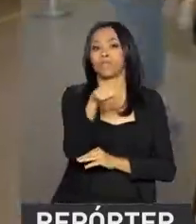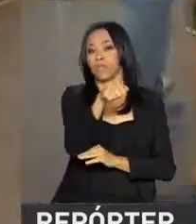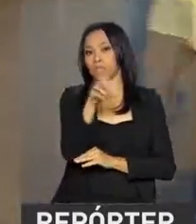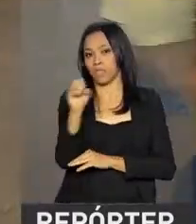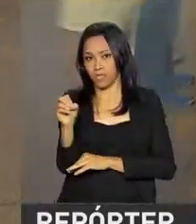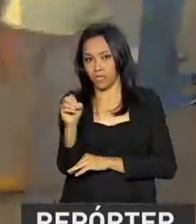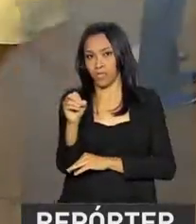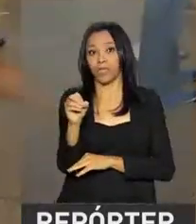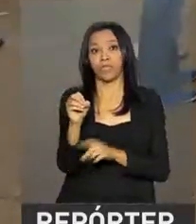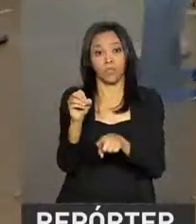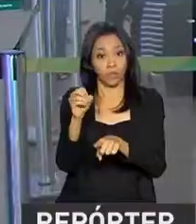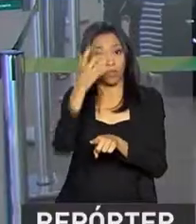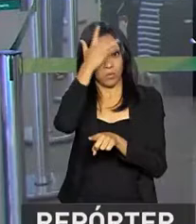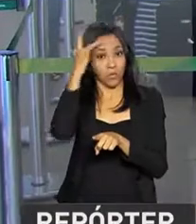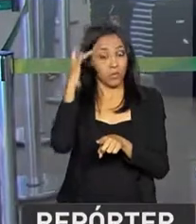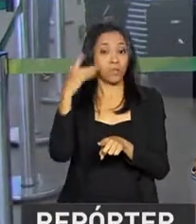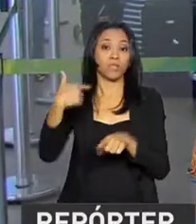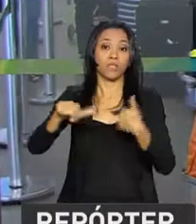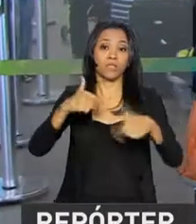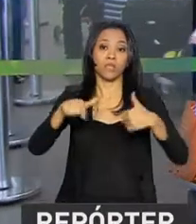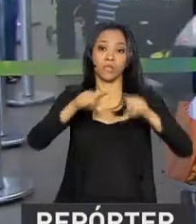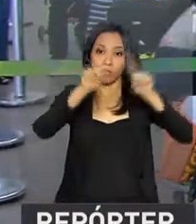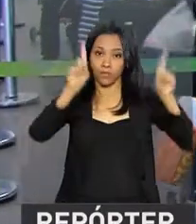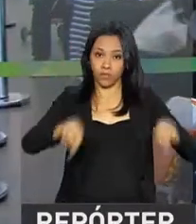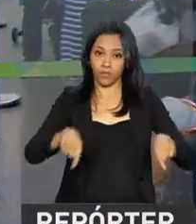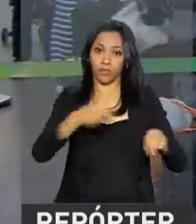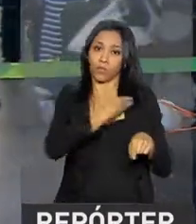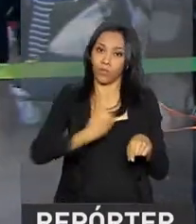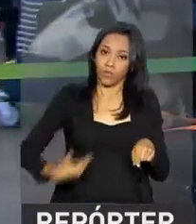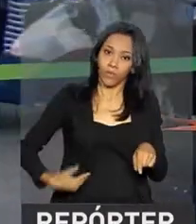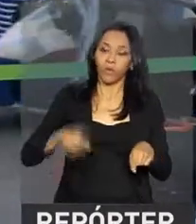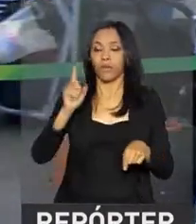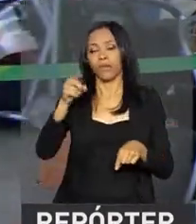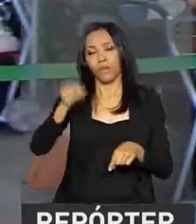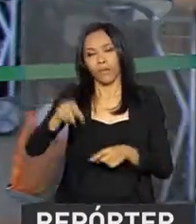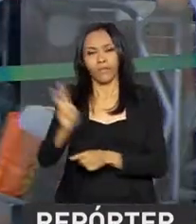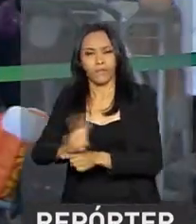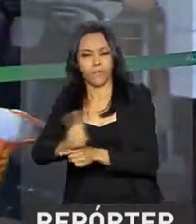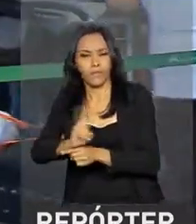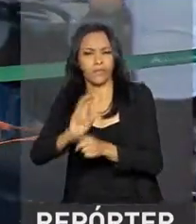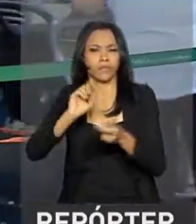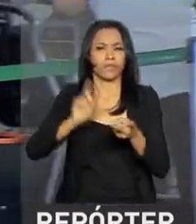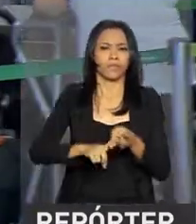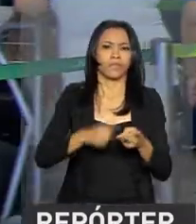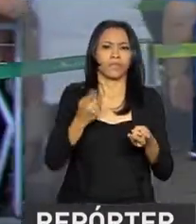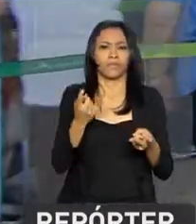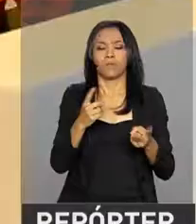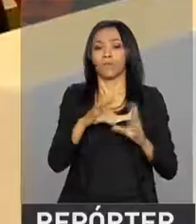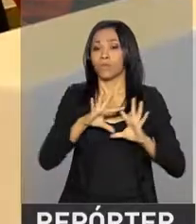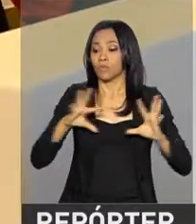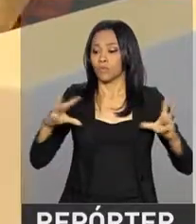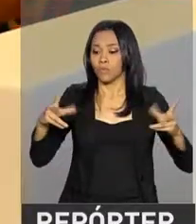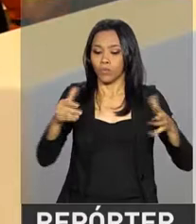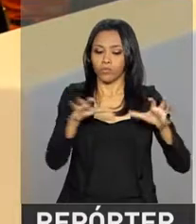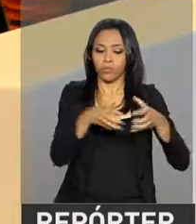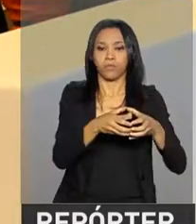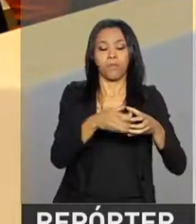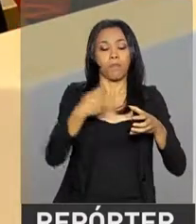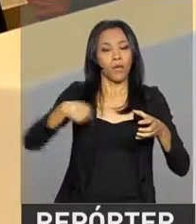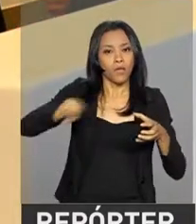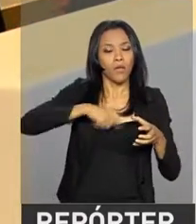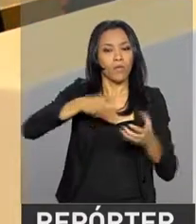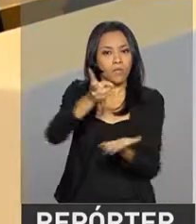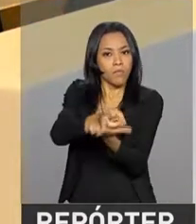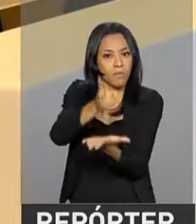funcionários de serviços públicos, desde fiscalização, alfândega, vigilância, para que a gente possa manter